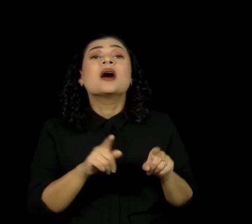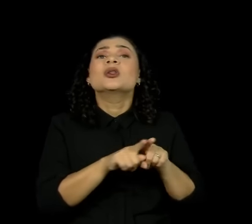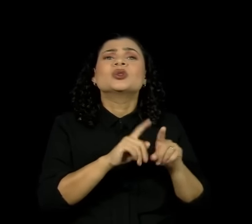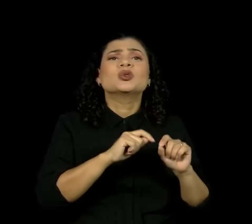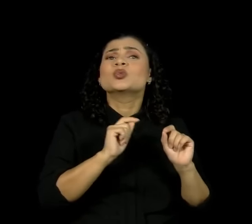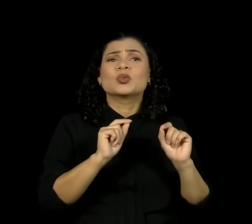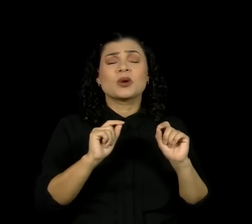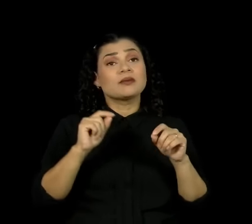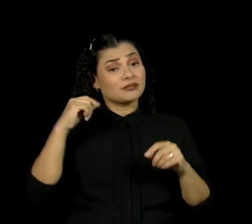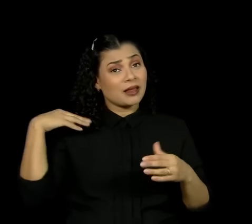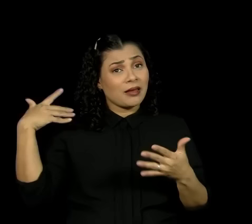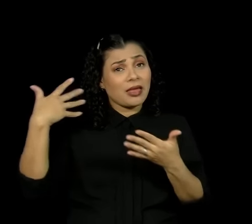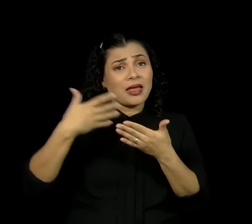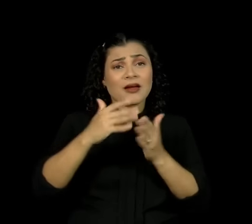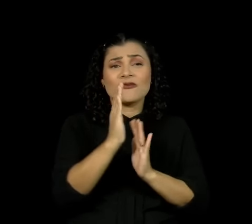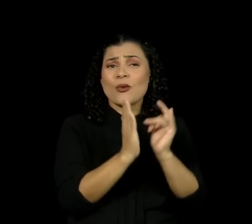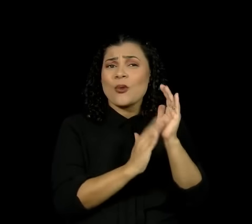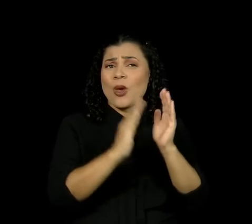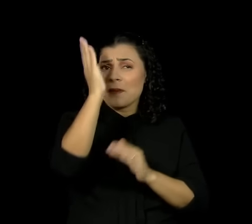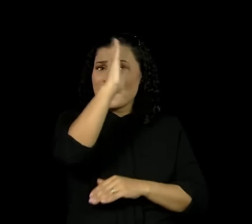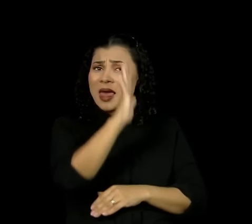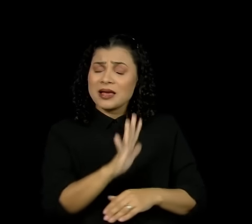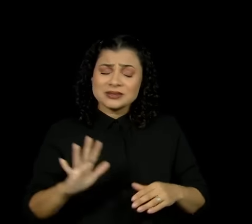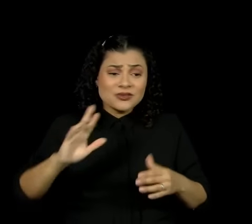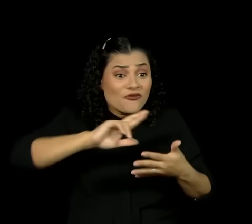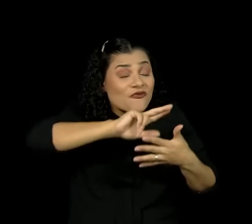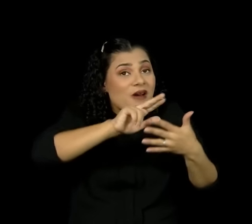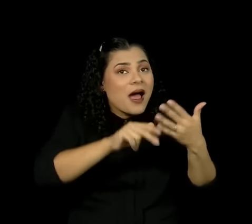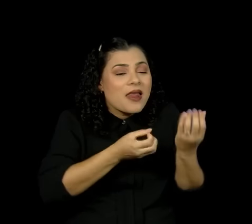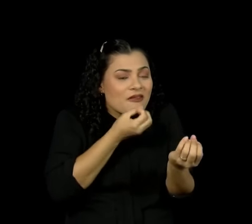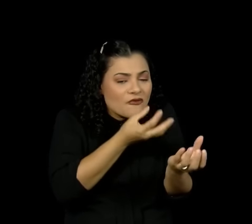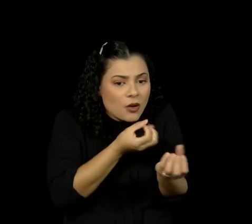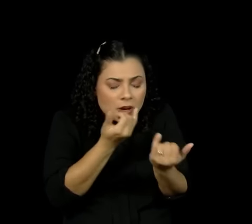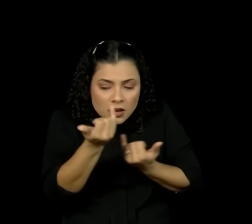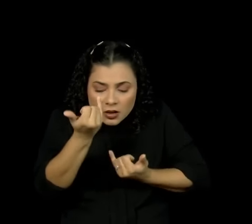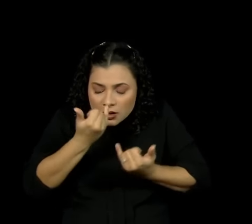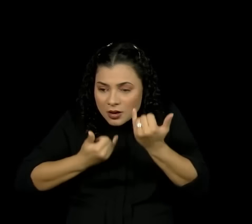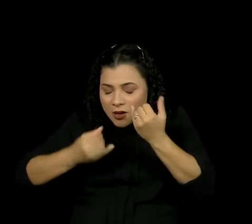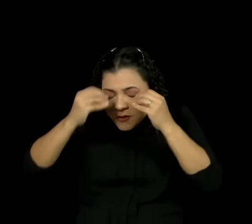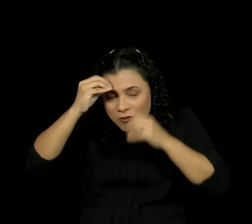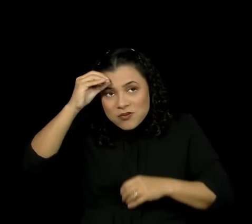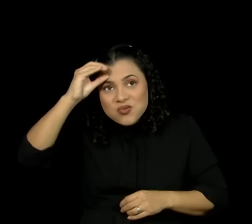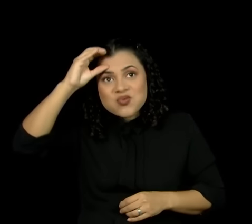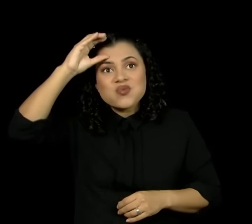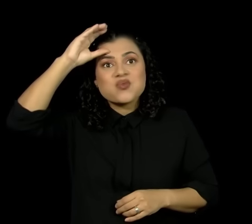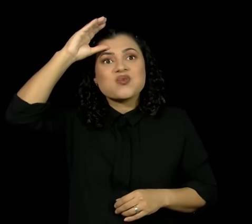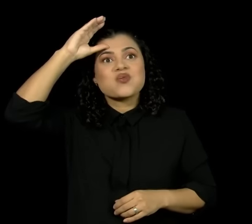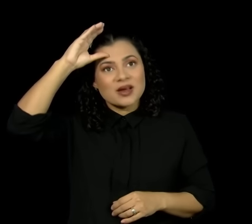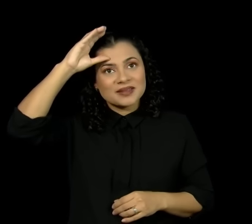mitologia e folclore brasileiro, entre tantas áreas do conhecimento humano.